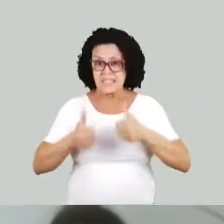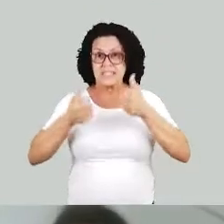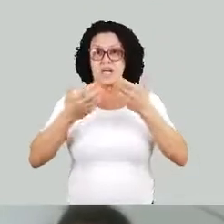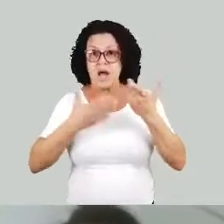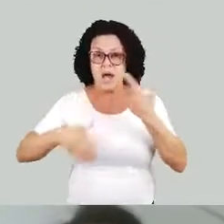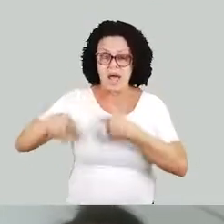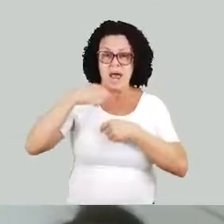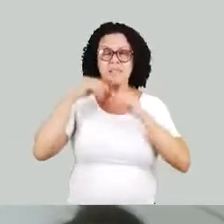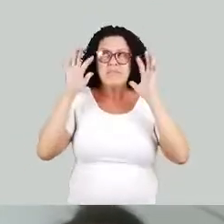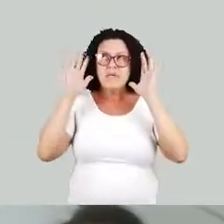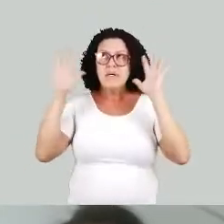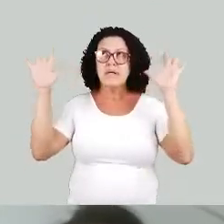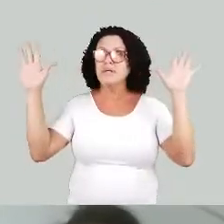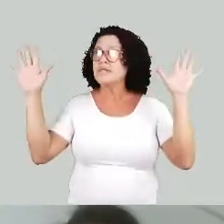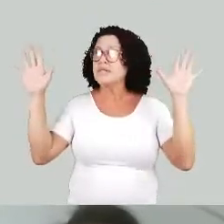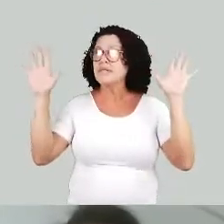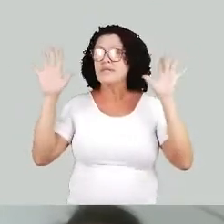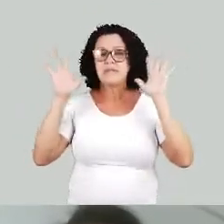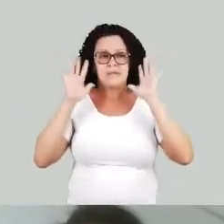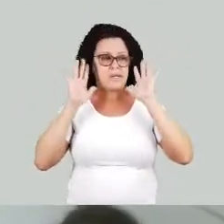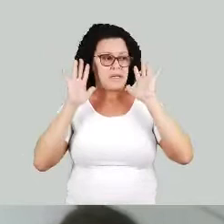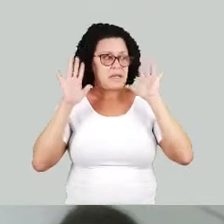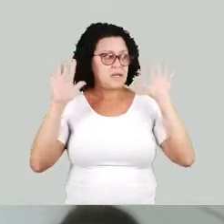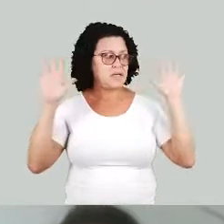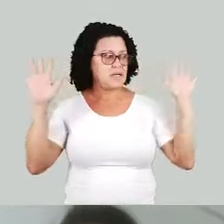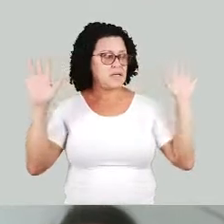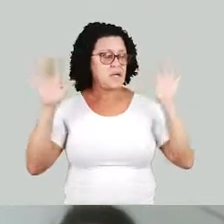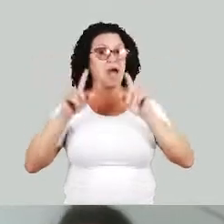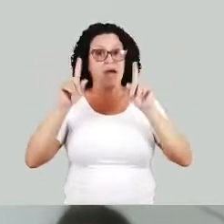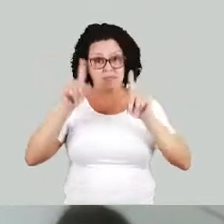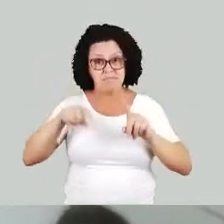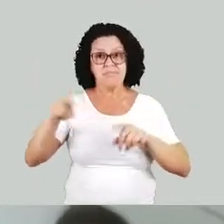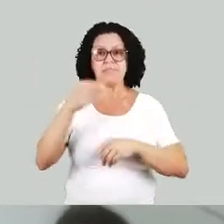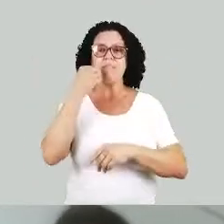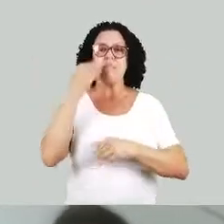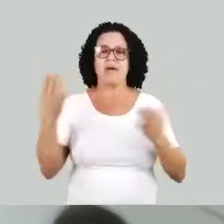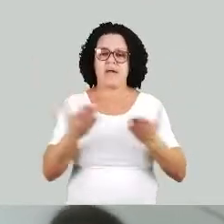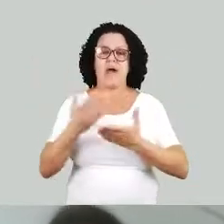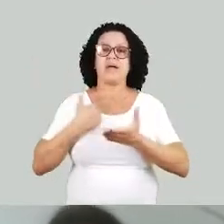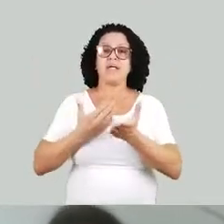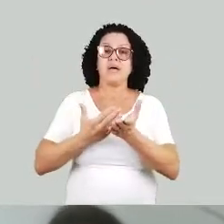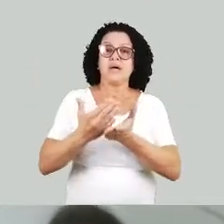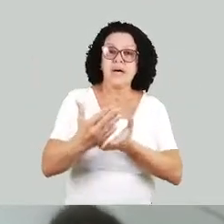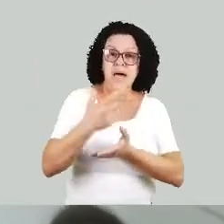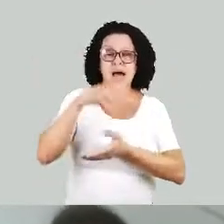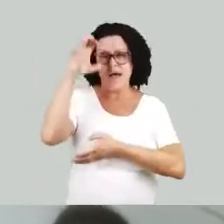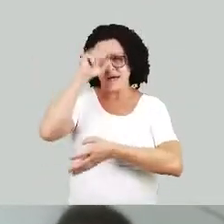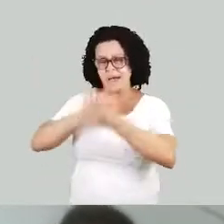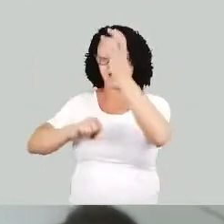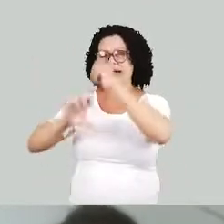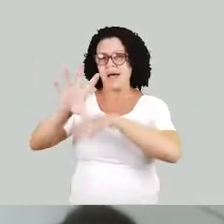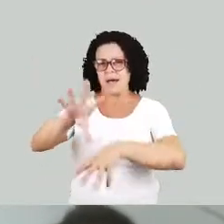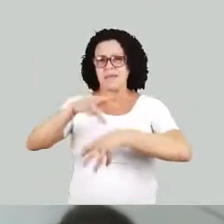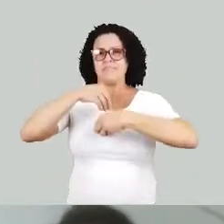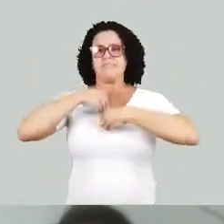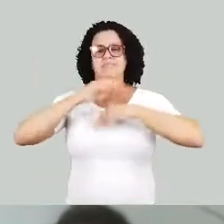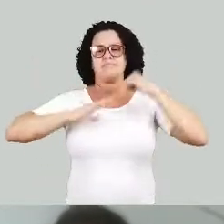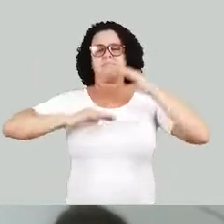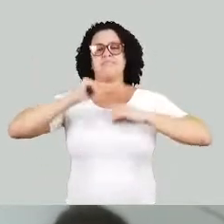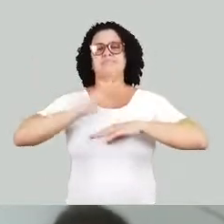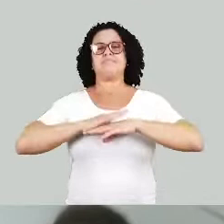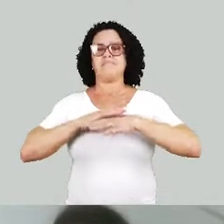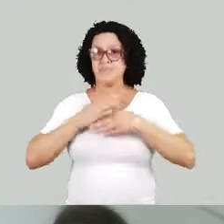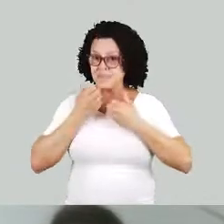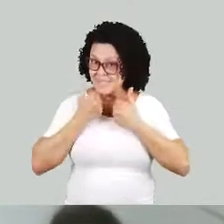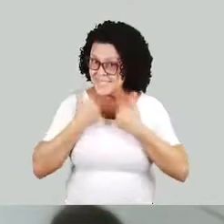interiorização, de reflexão. E acho que isso será uma boa oportunidade de a gente começar a aprender a colocar em prática,